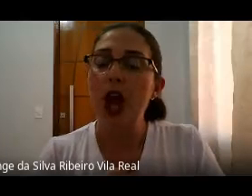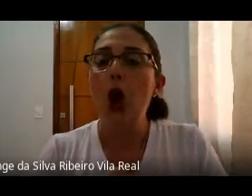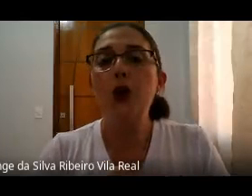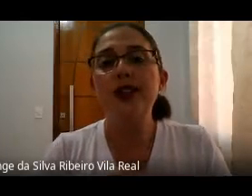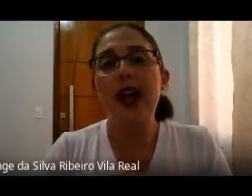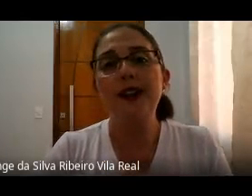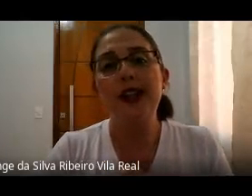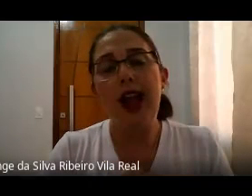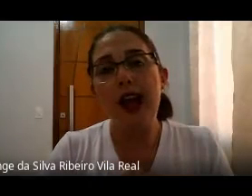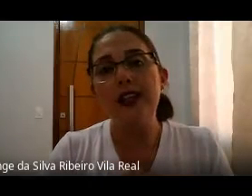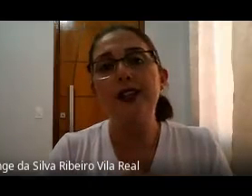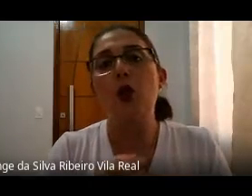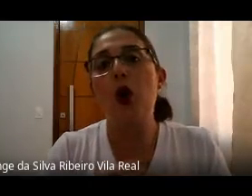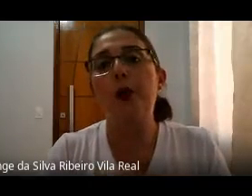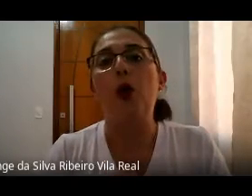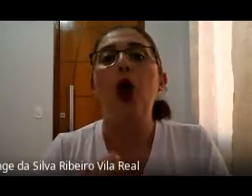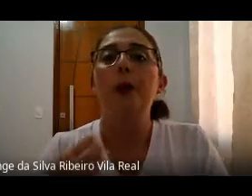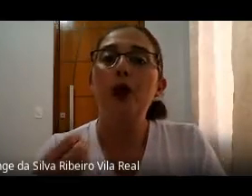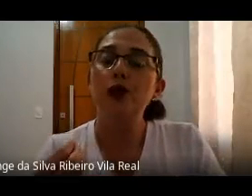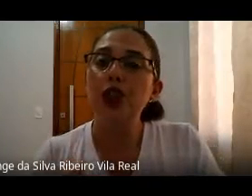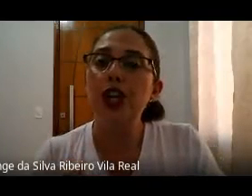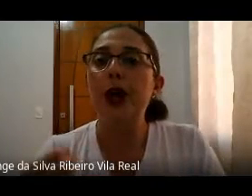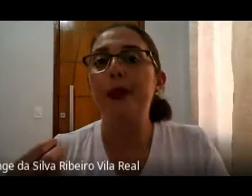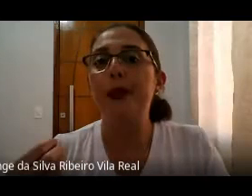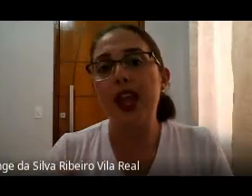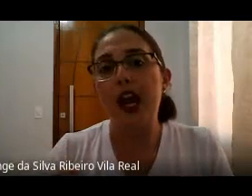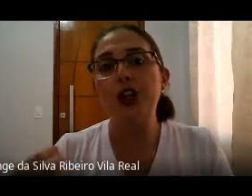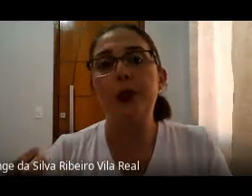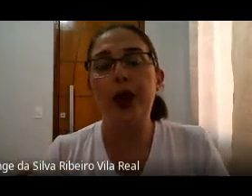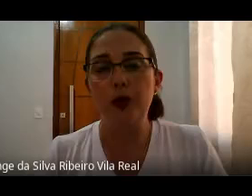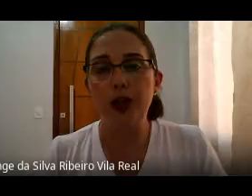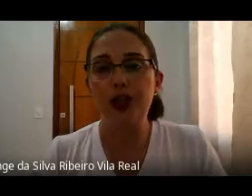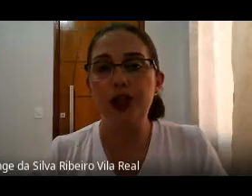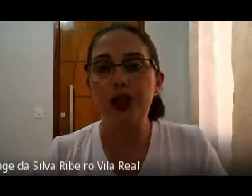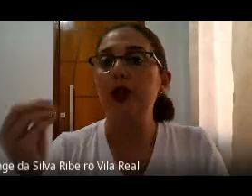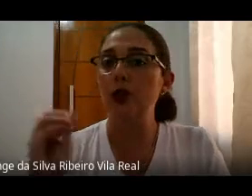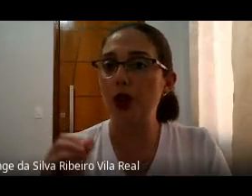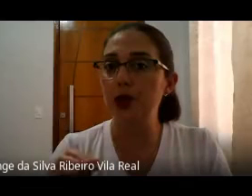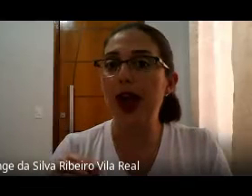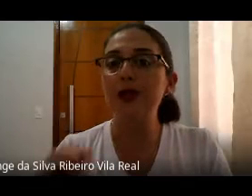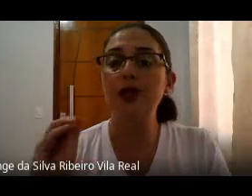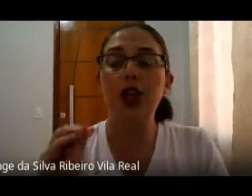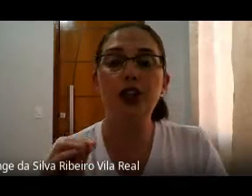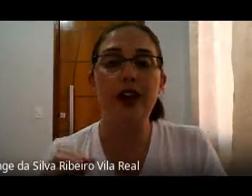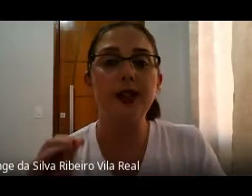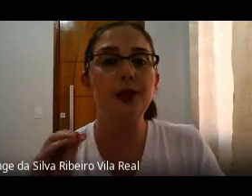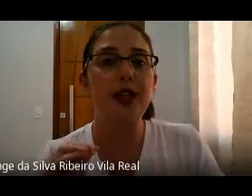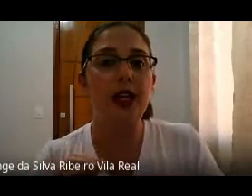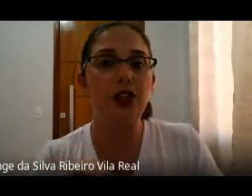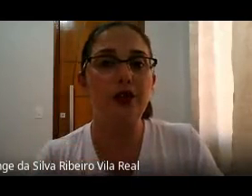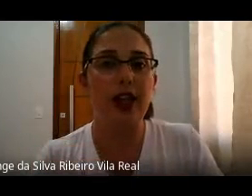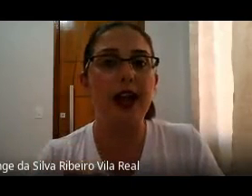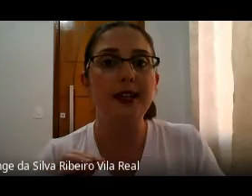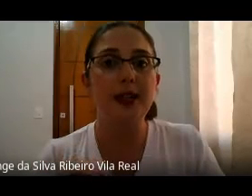identificar. Usar sinais como bom dia, boa tarde, boa noite. No nosso caso, se nós tivéssemos